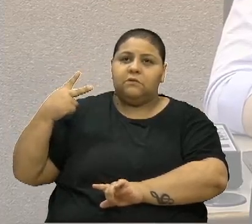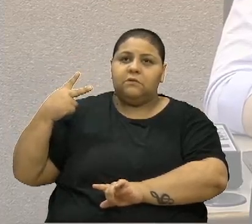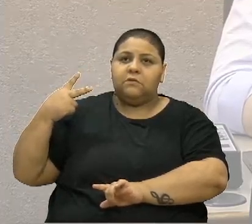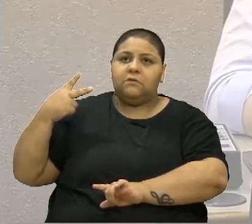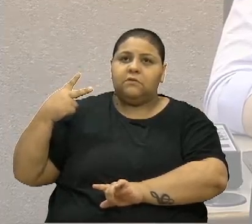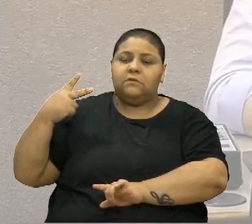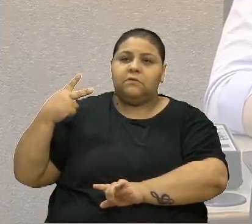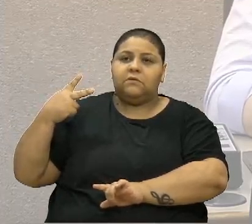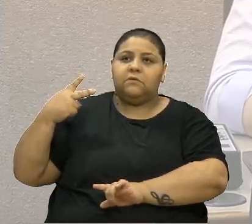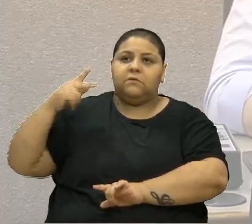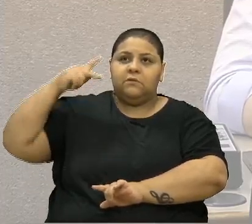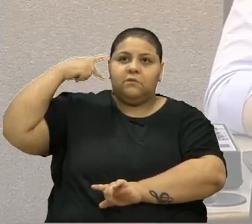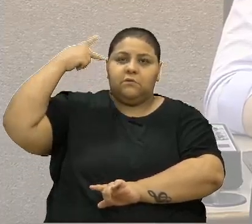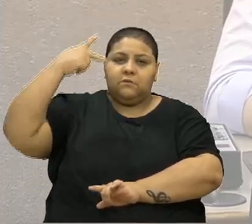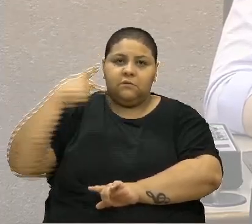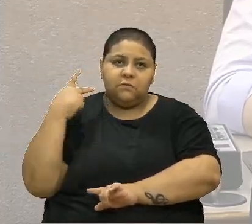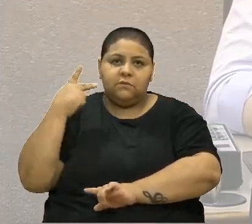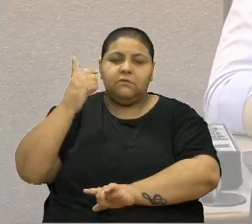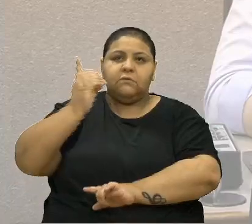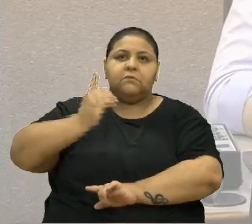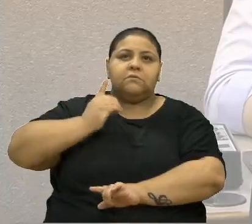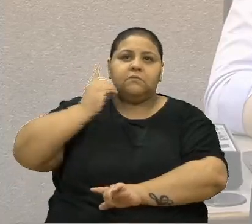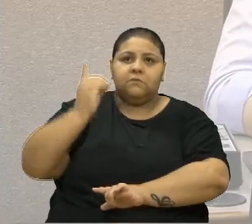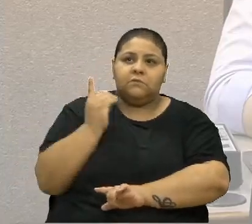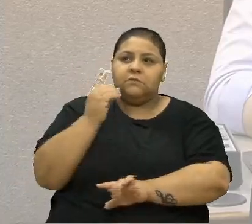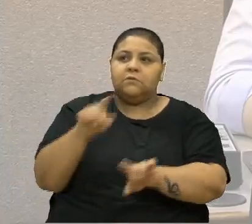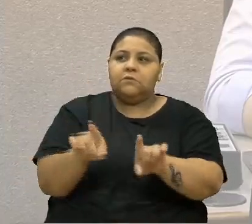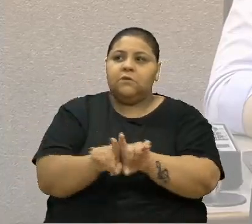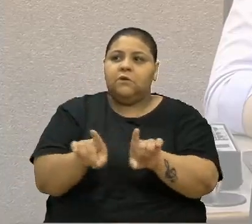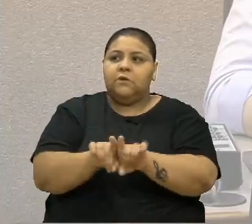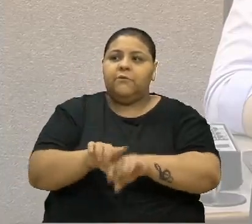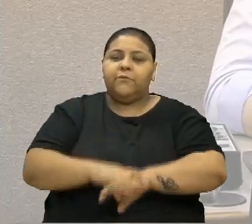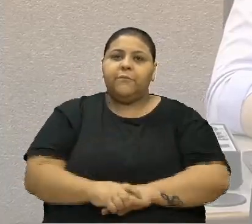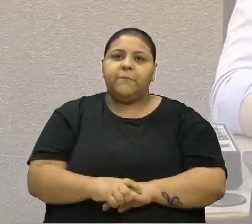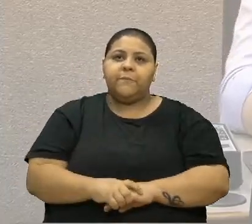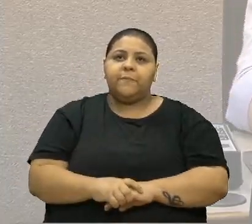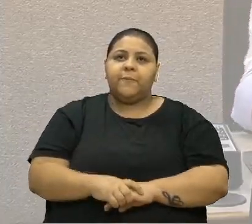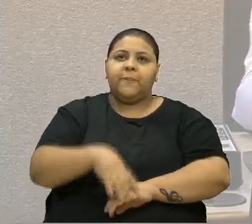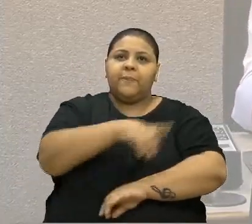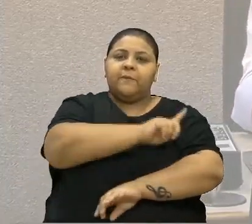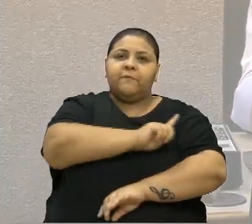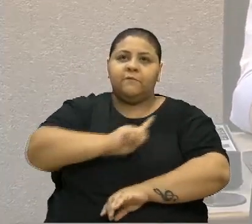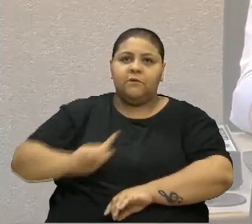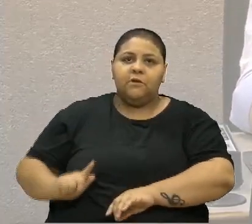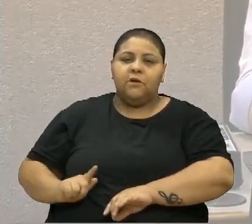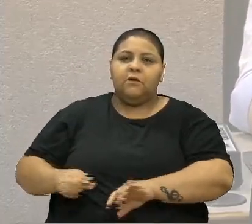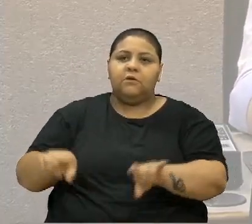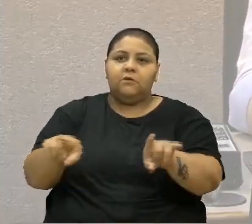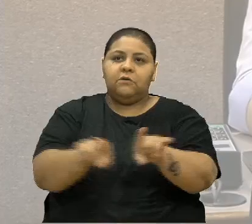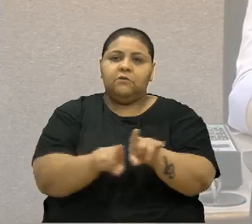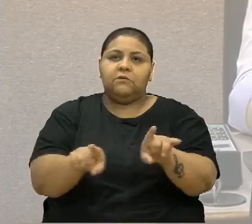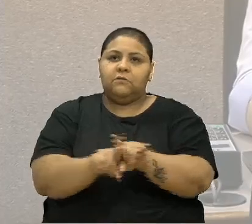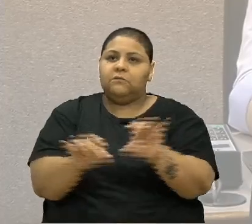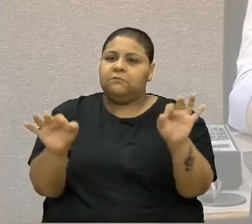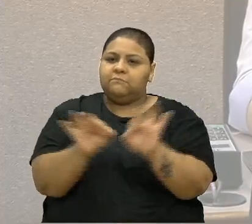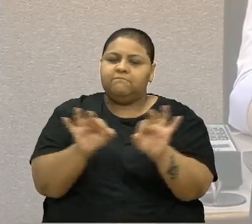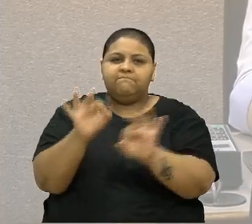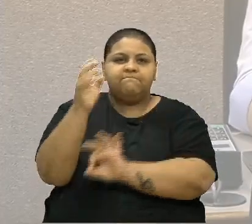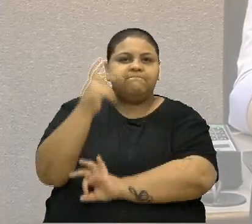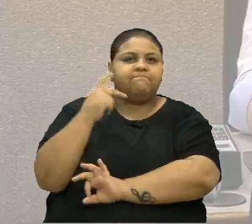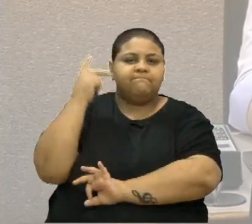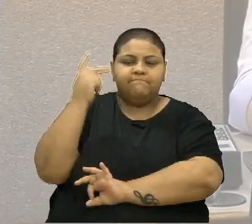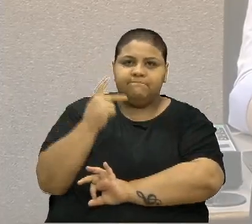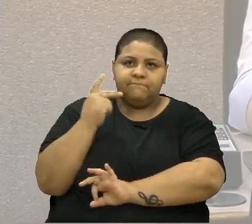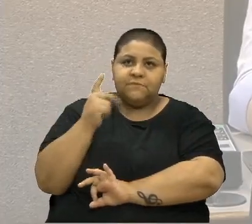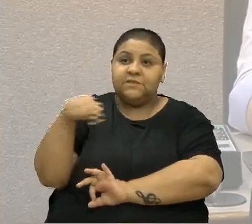tornaram prefeitos, deputados, senadores, governadores. Caxias do Sul tem excelentes políticos e a